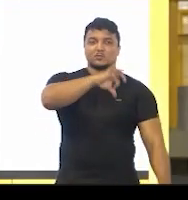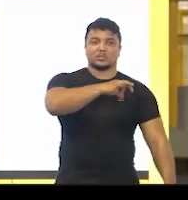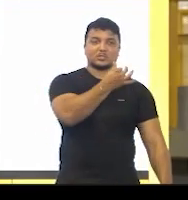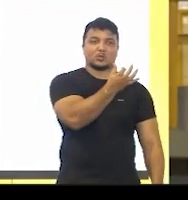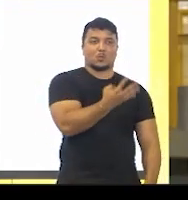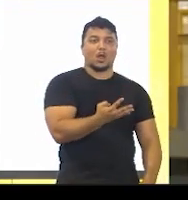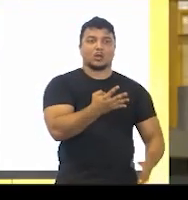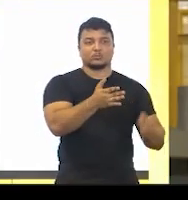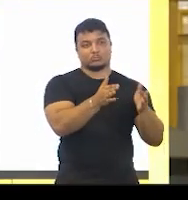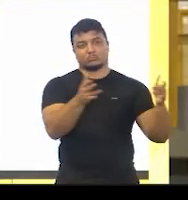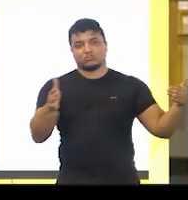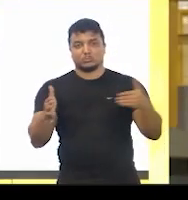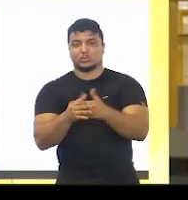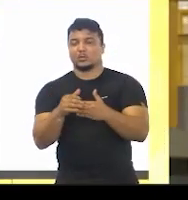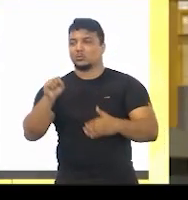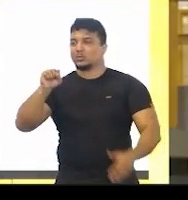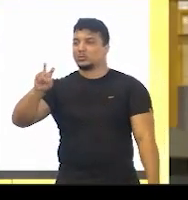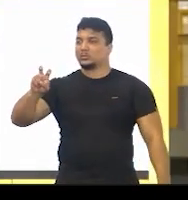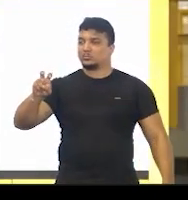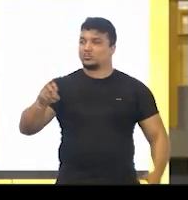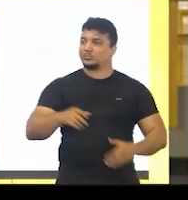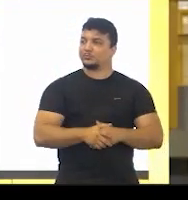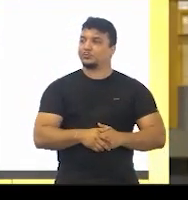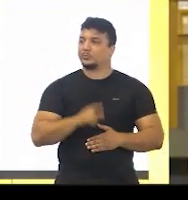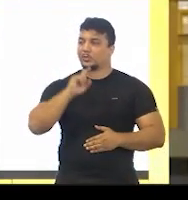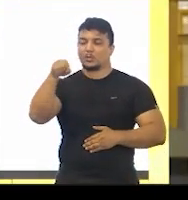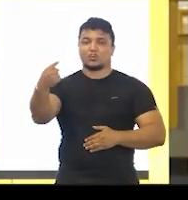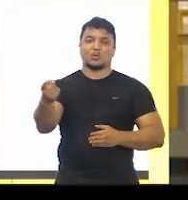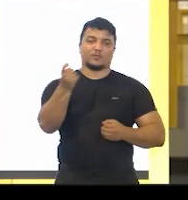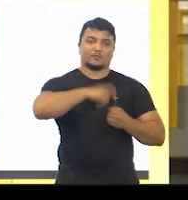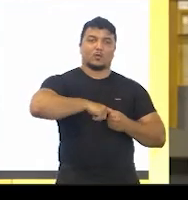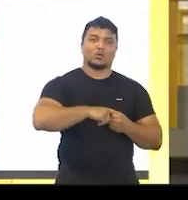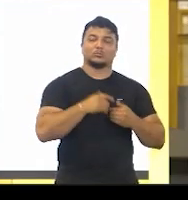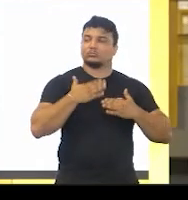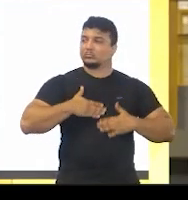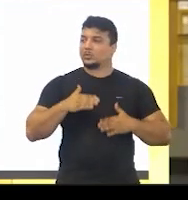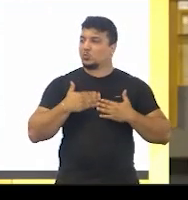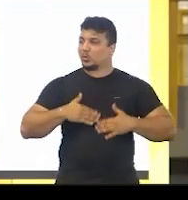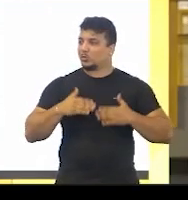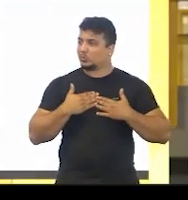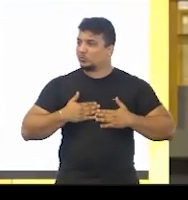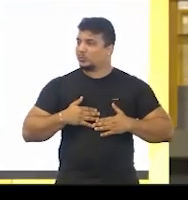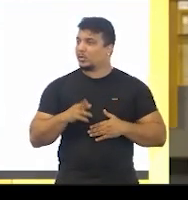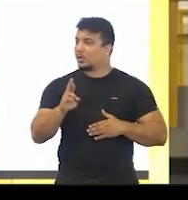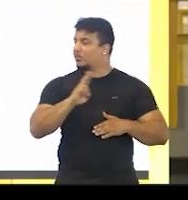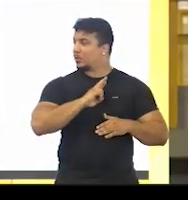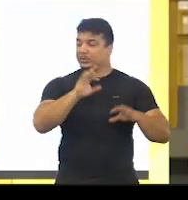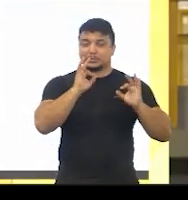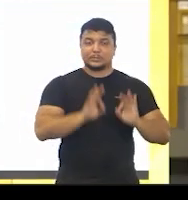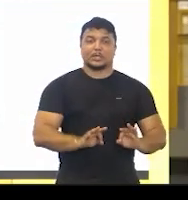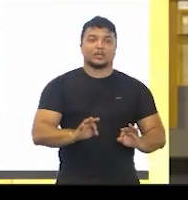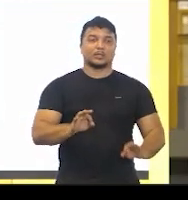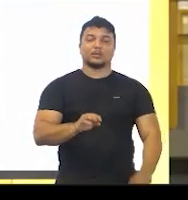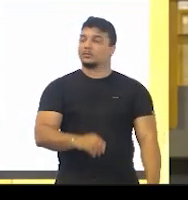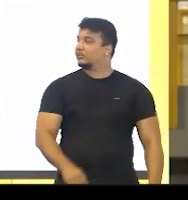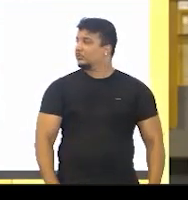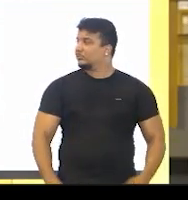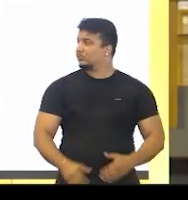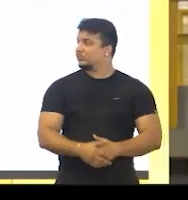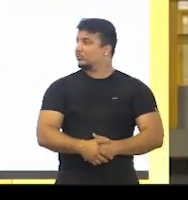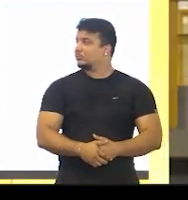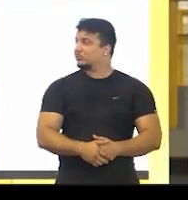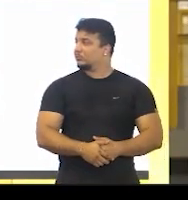dos governos militares. E aí depois ele retorna tranquilo. A opção correta,